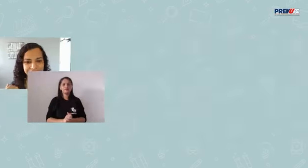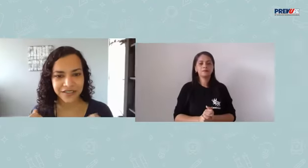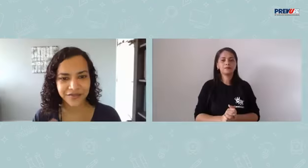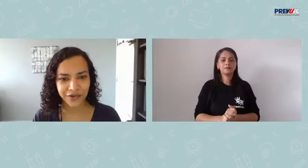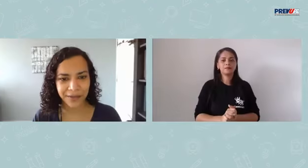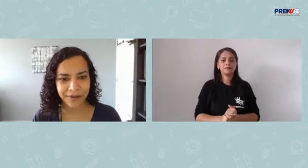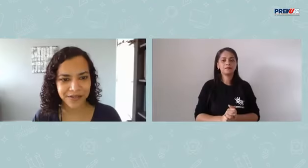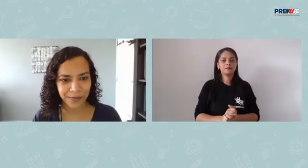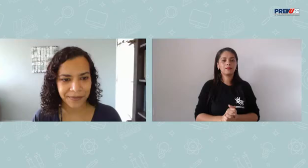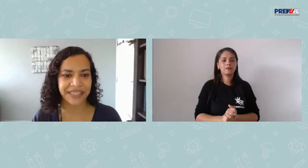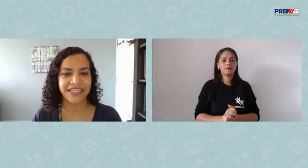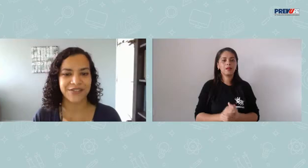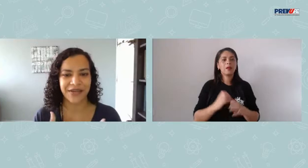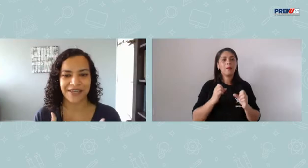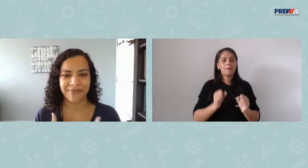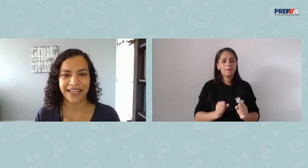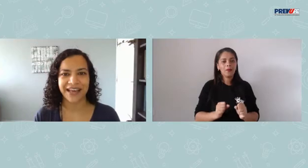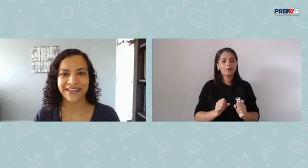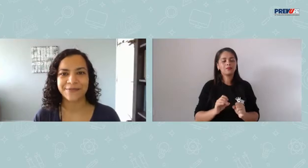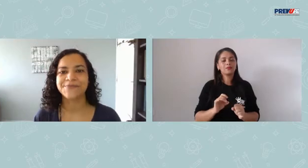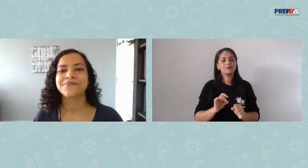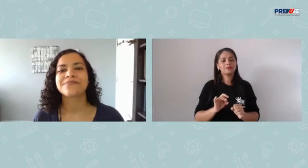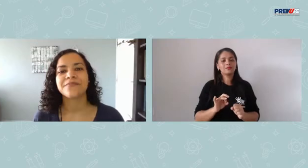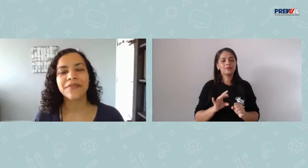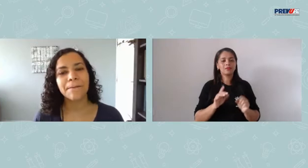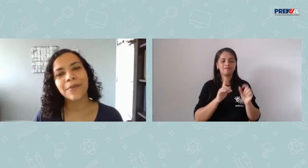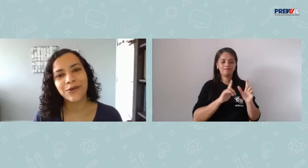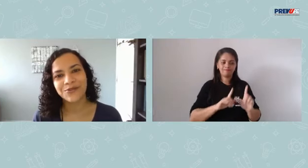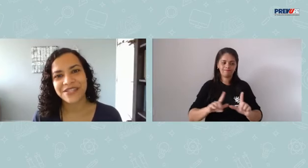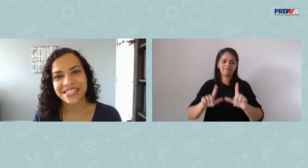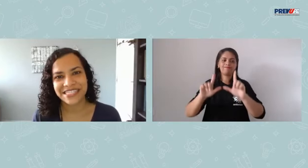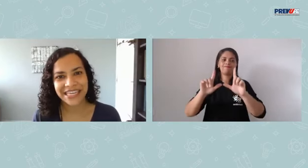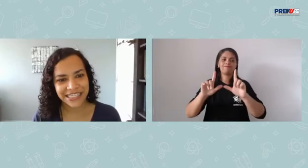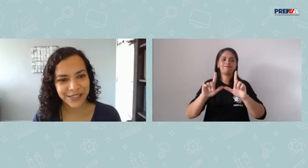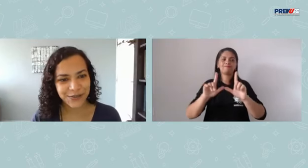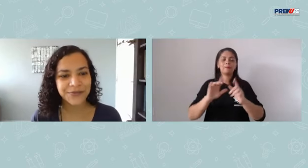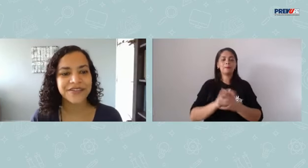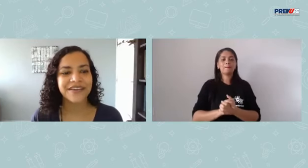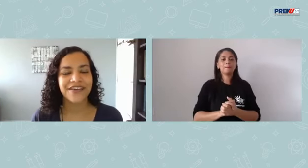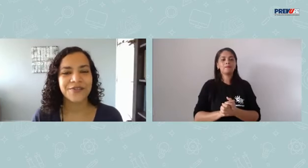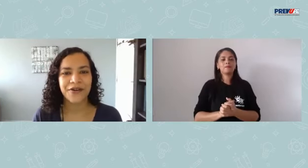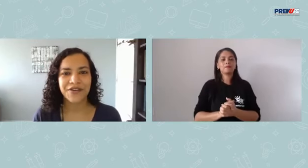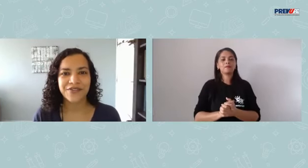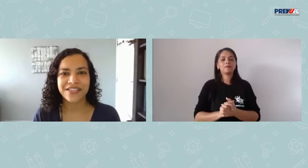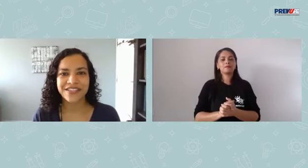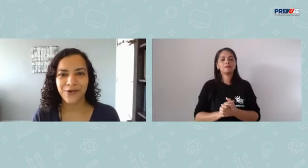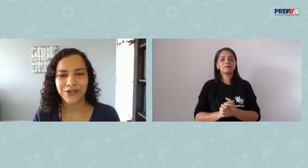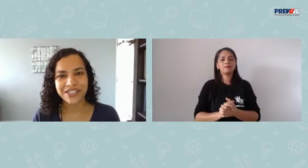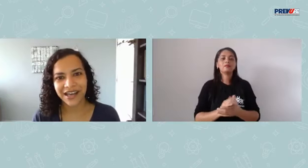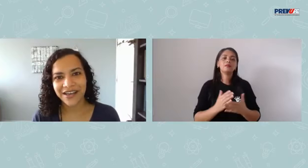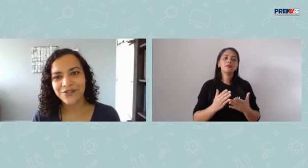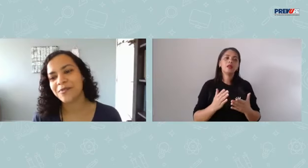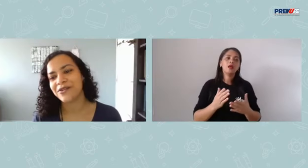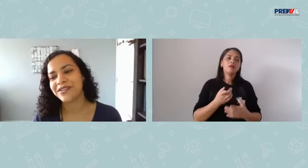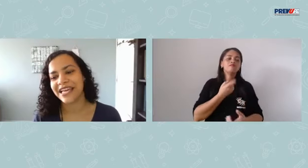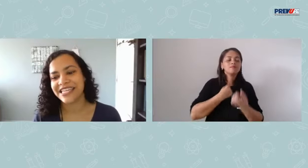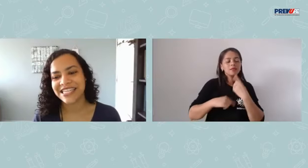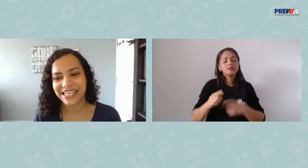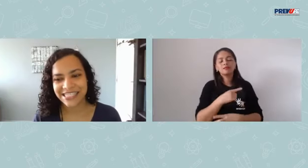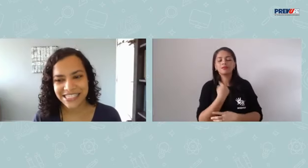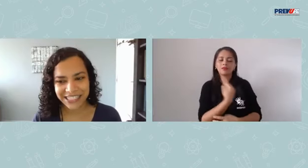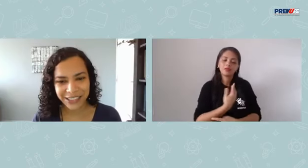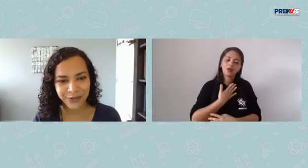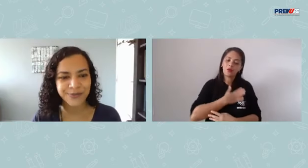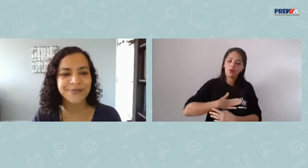Ricardo, pode voltar só para mim? Isso aí, obrigada. Pronto, minha gente, é isso. Espero que vocês tenham gostado, espero ter